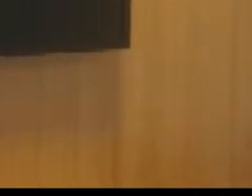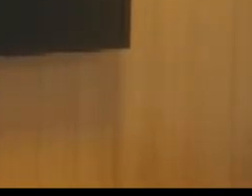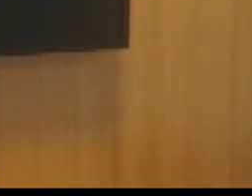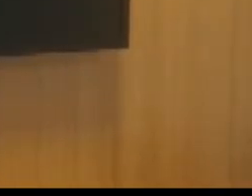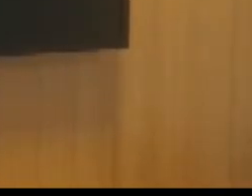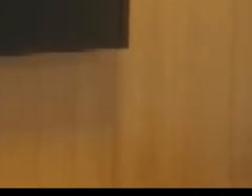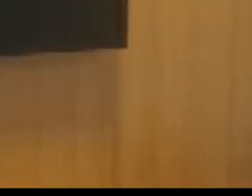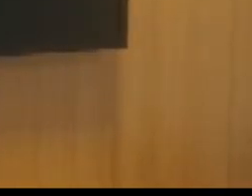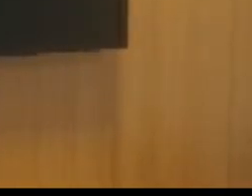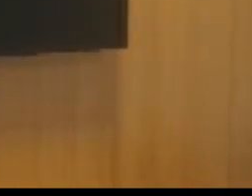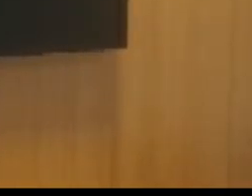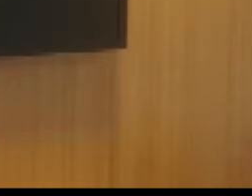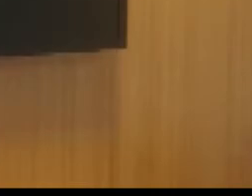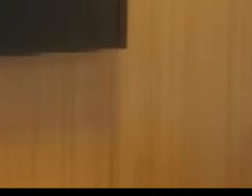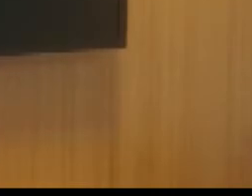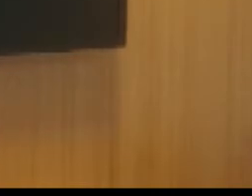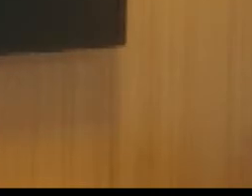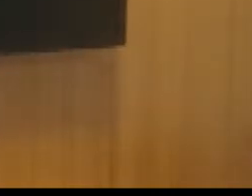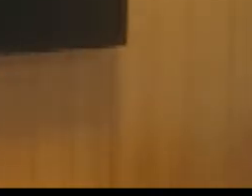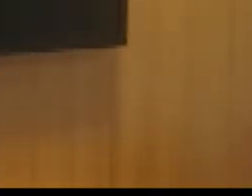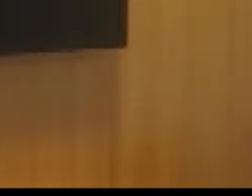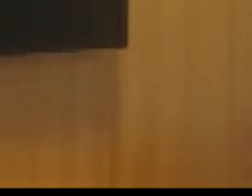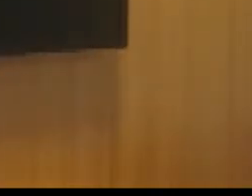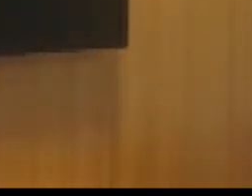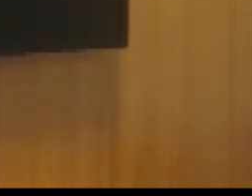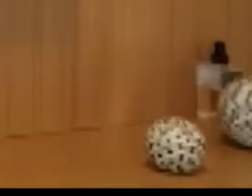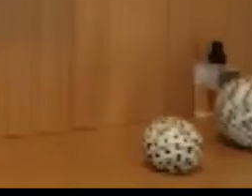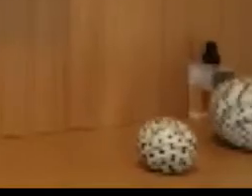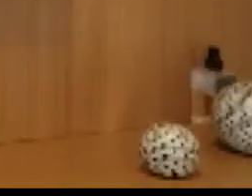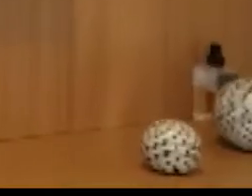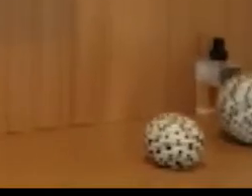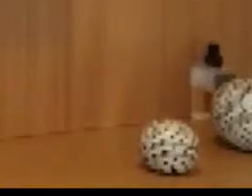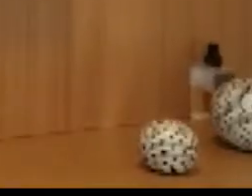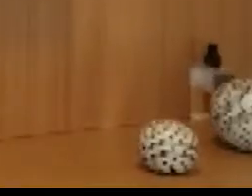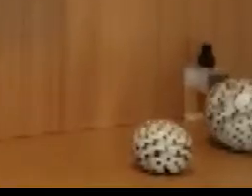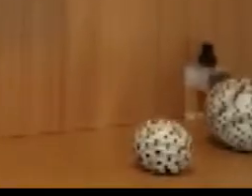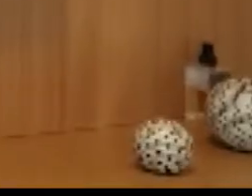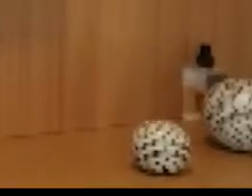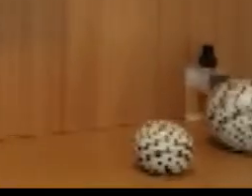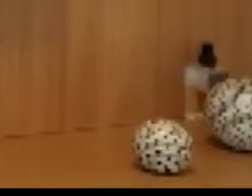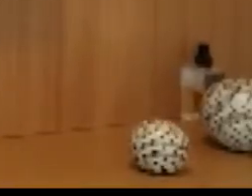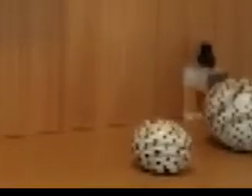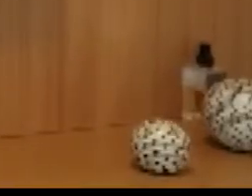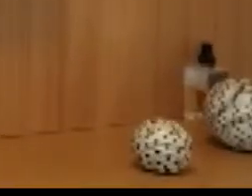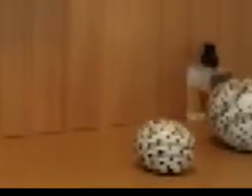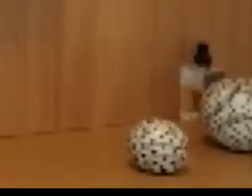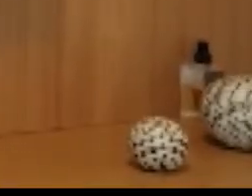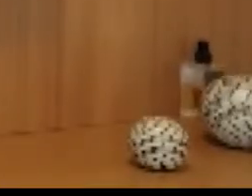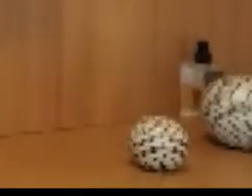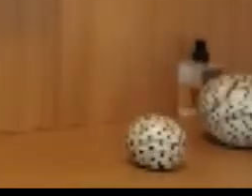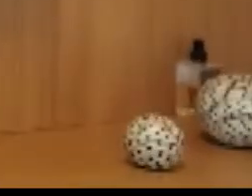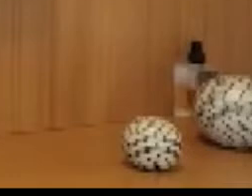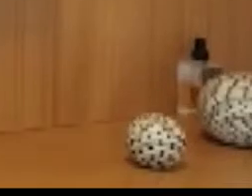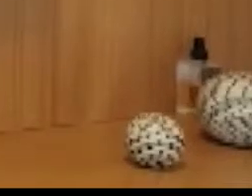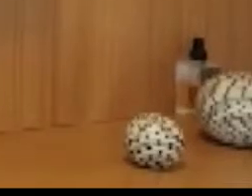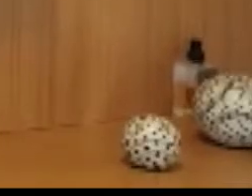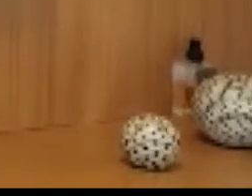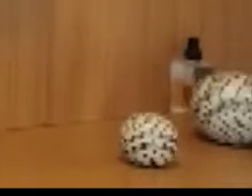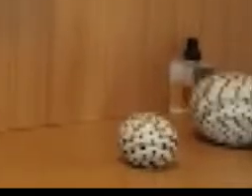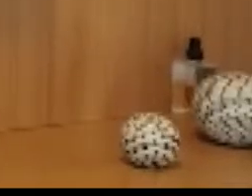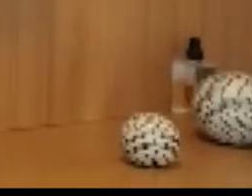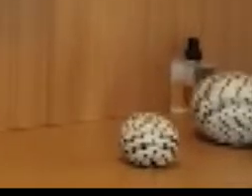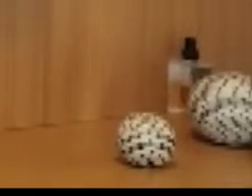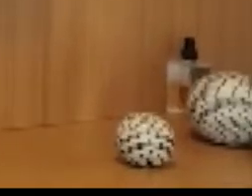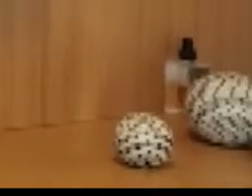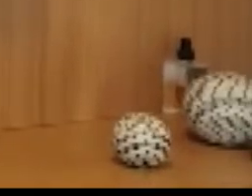no tempo hábil ainda que não esteja insolvente totalmente. As escolas particulares, em geral, são prestadoras